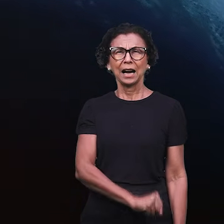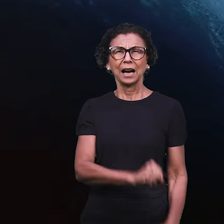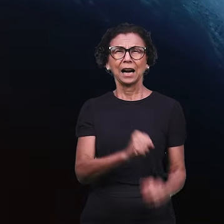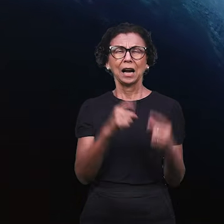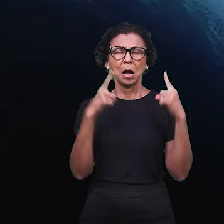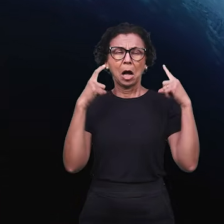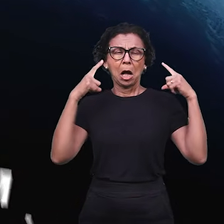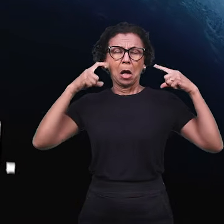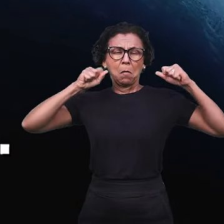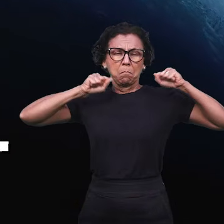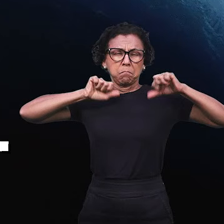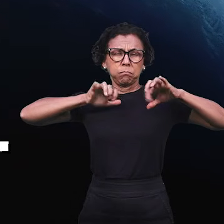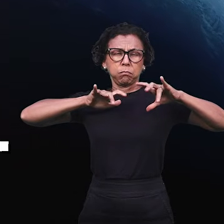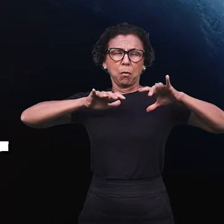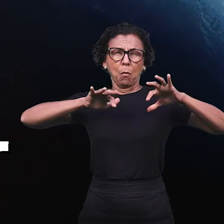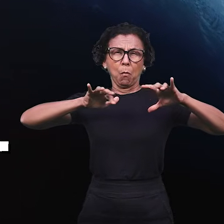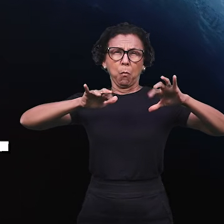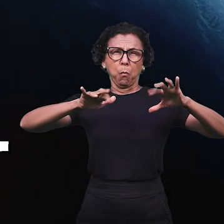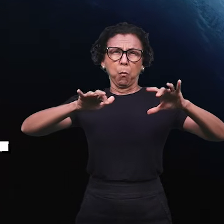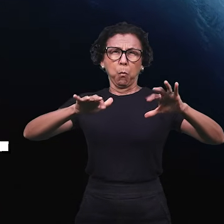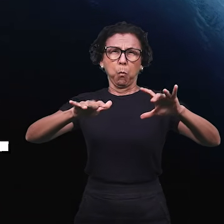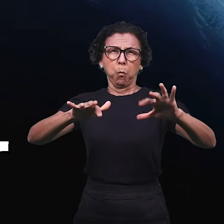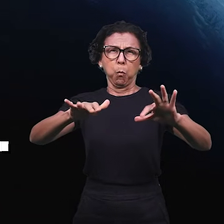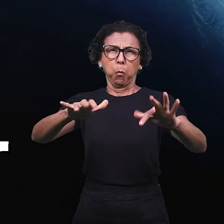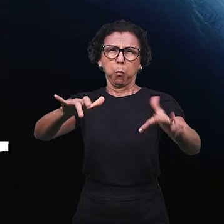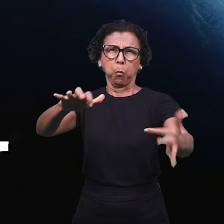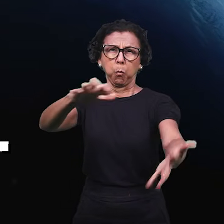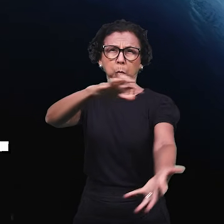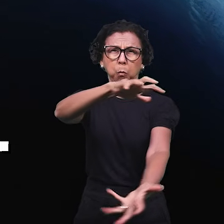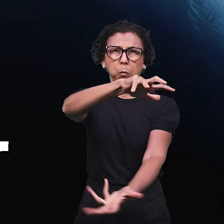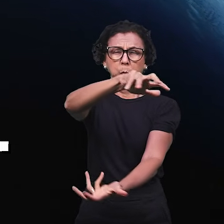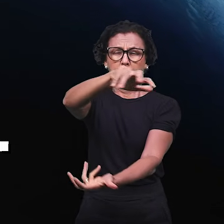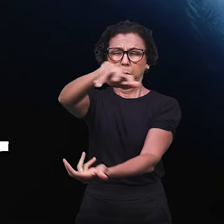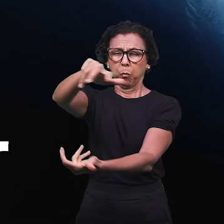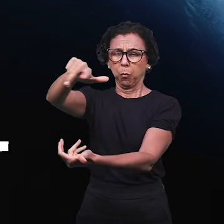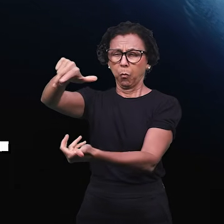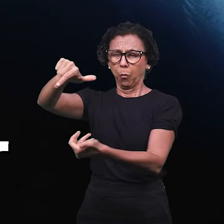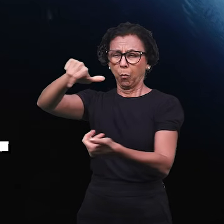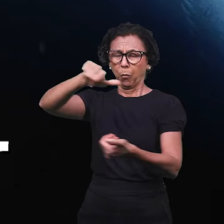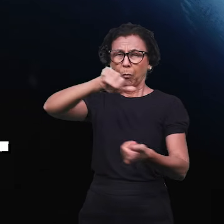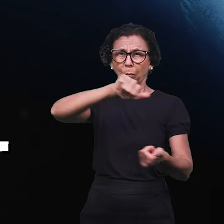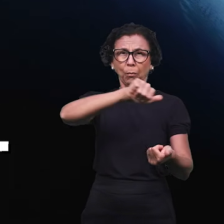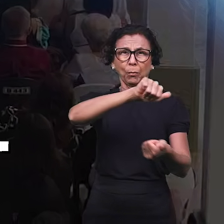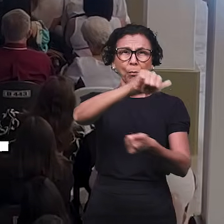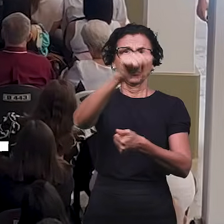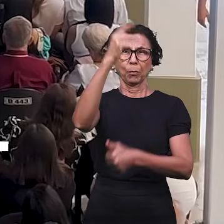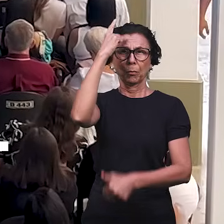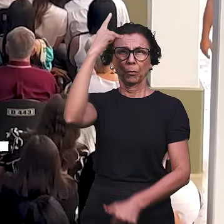Salvação.